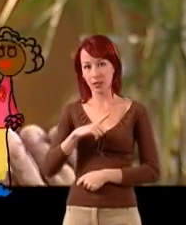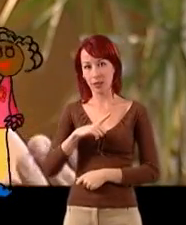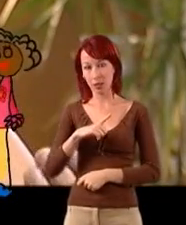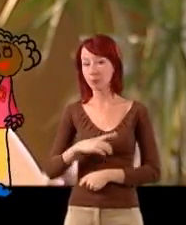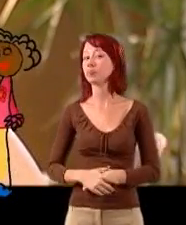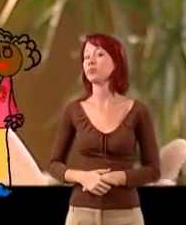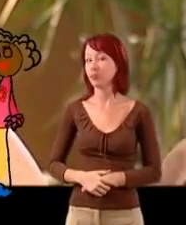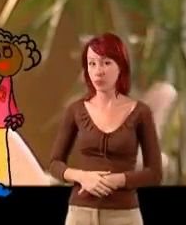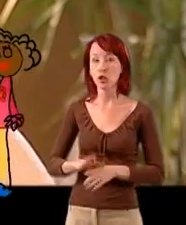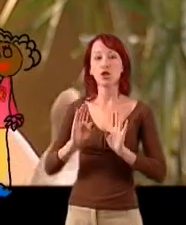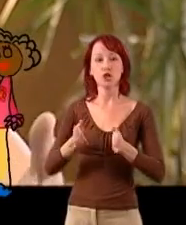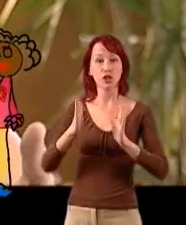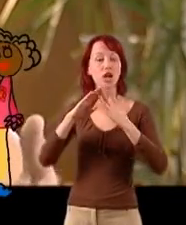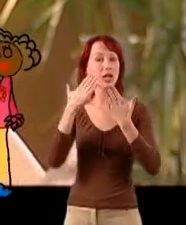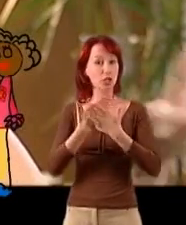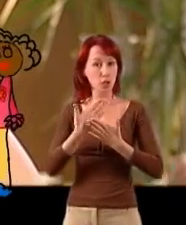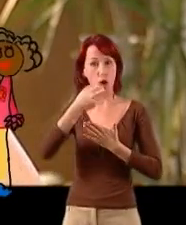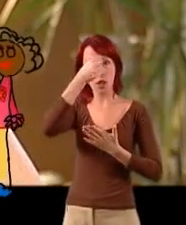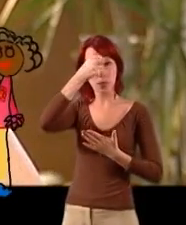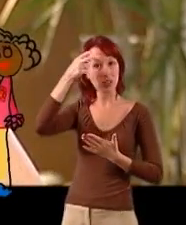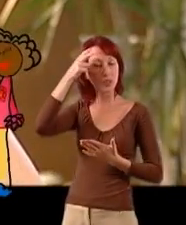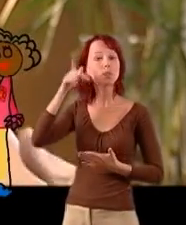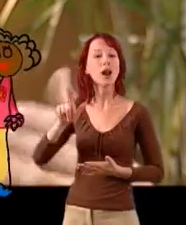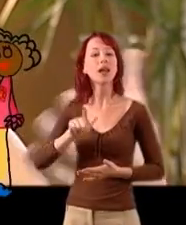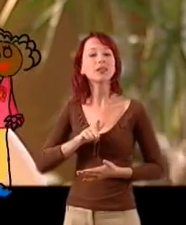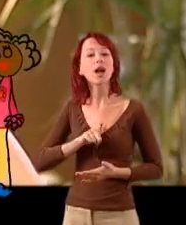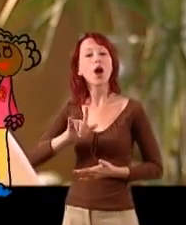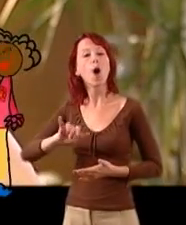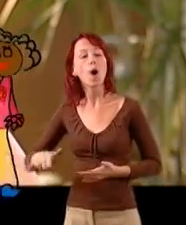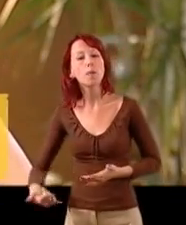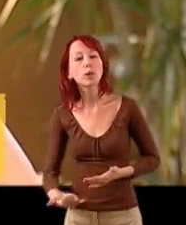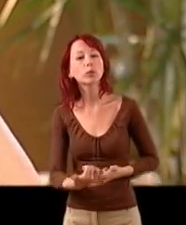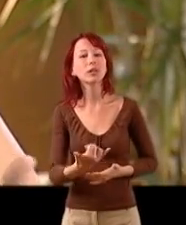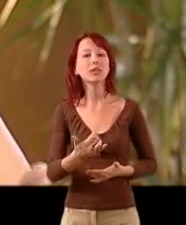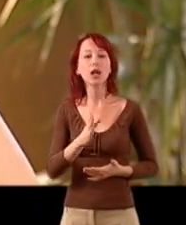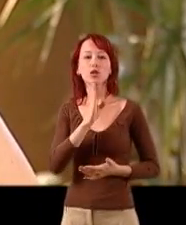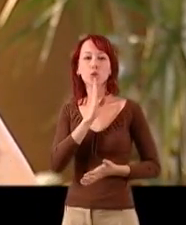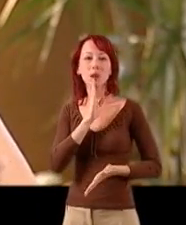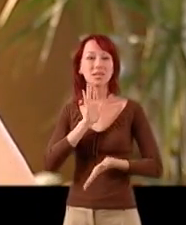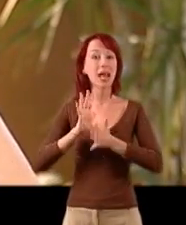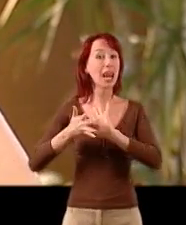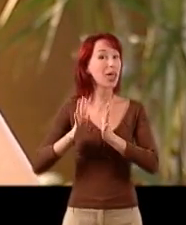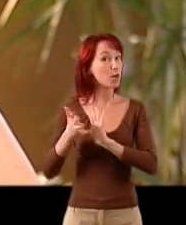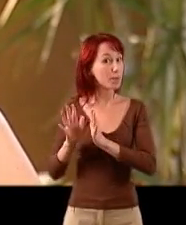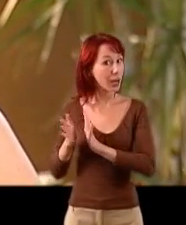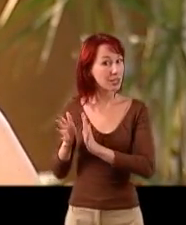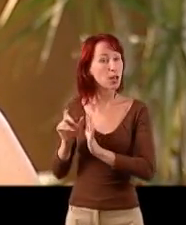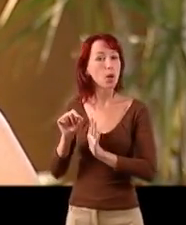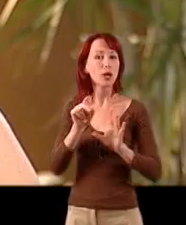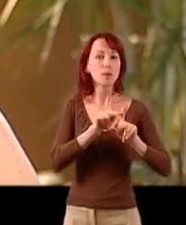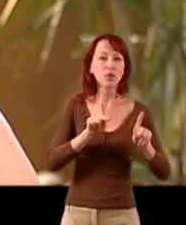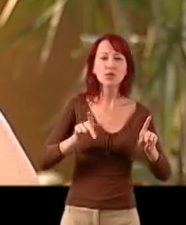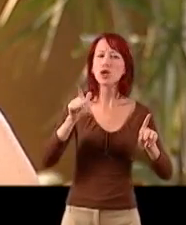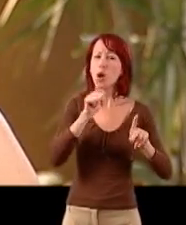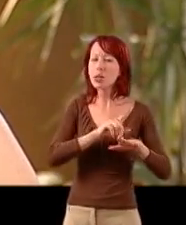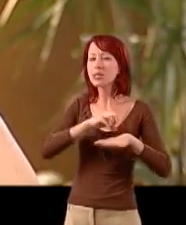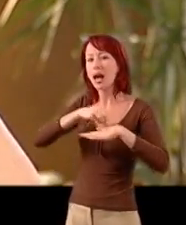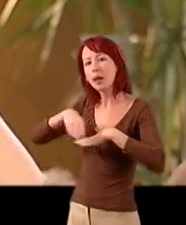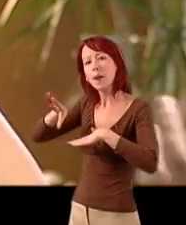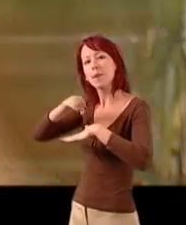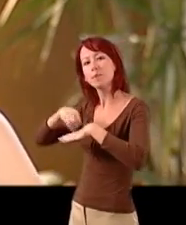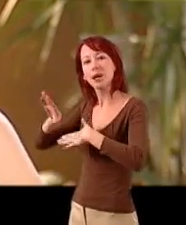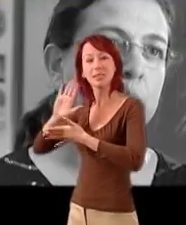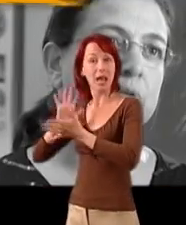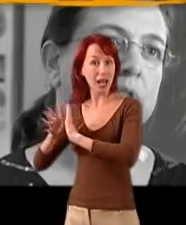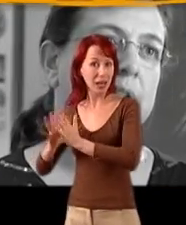ele tem a oportunidade, através da professora, de vivenciar um pouco de Libras, né, dentro do que ela consegue passar para ele, através de